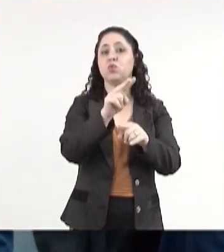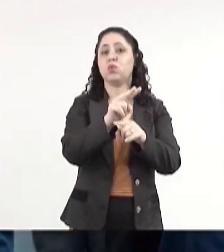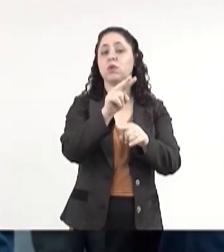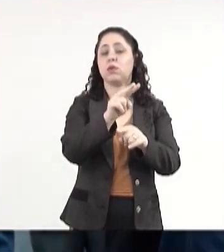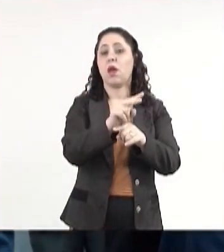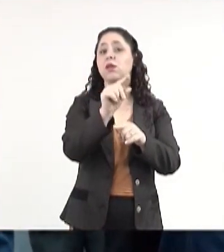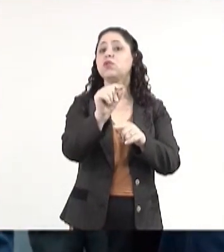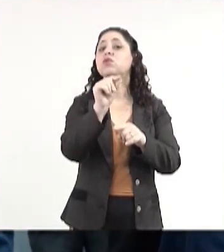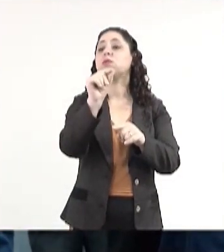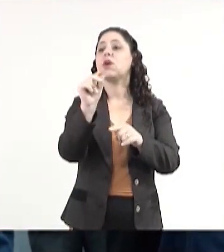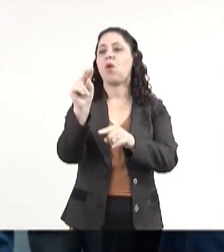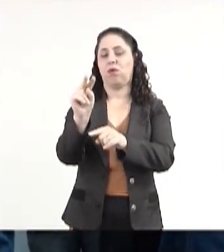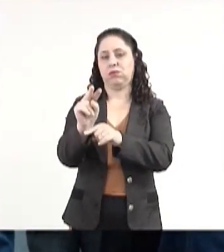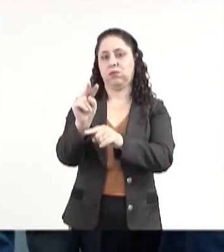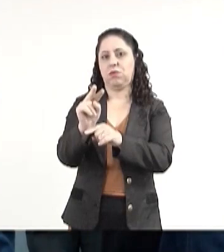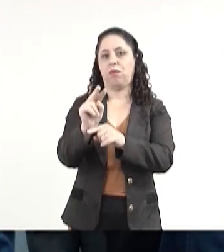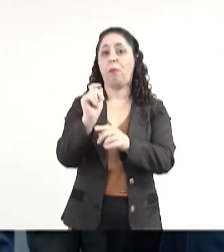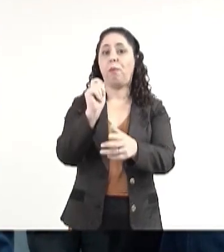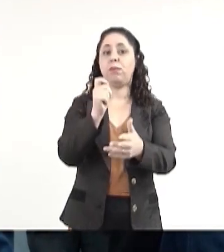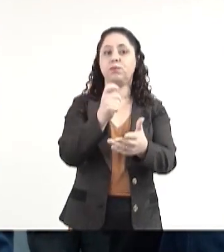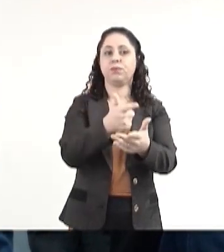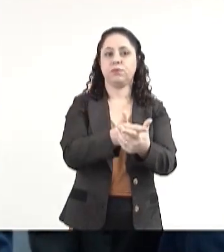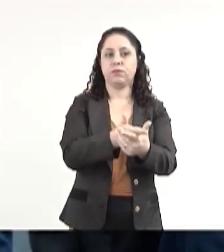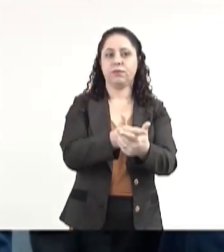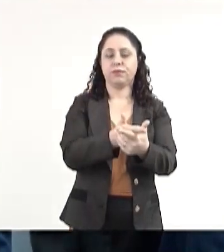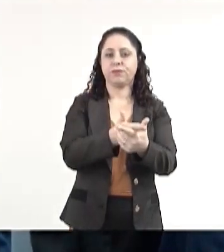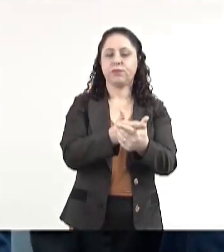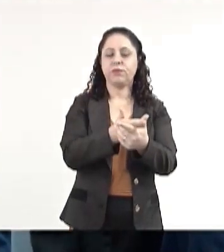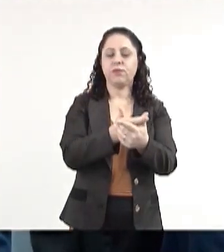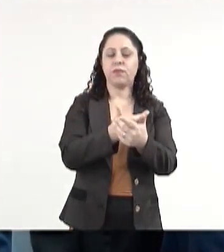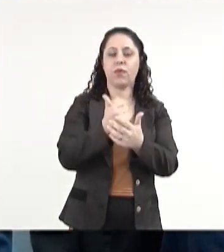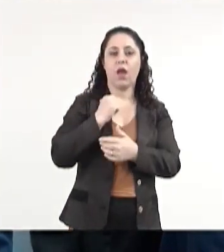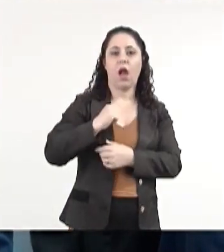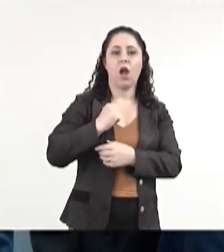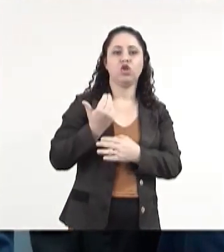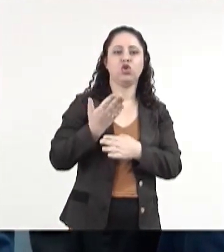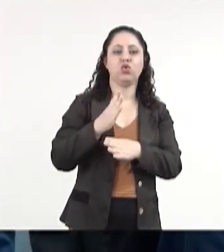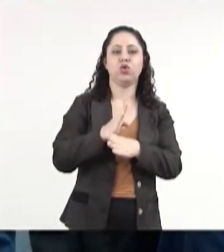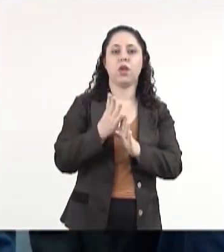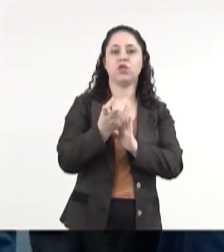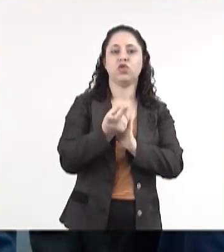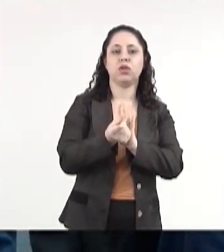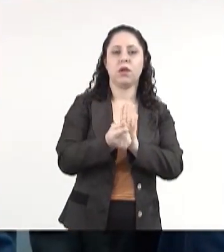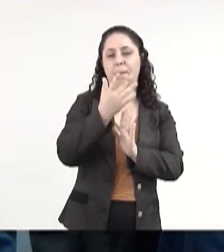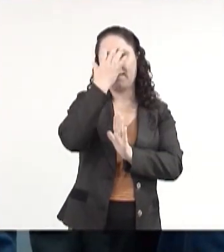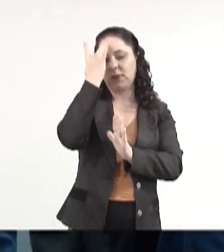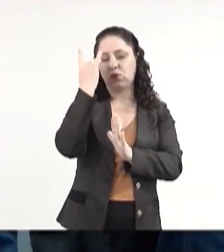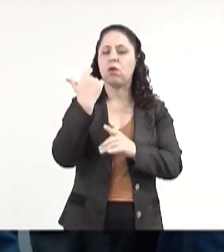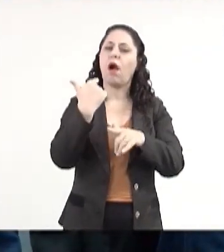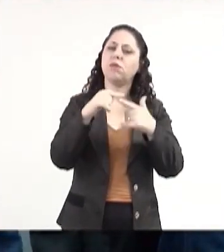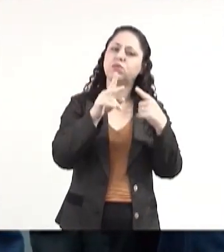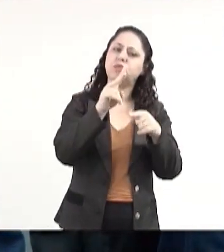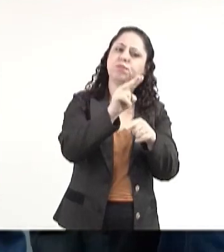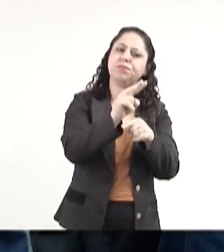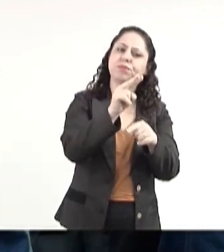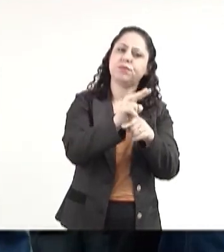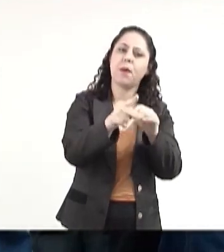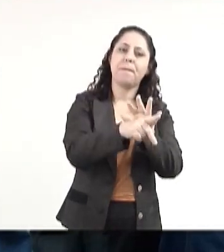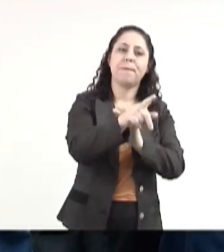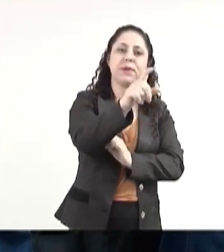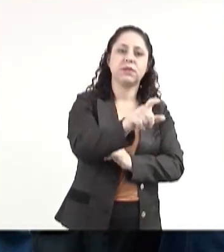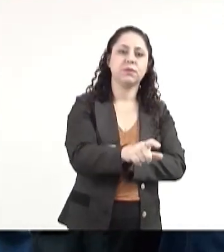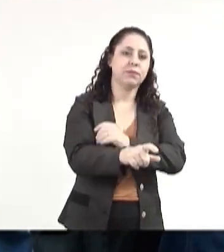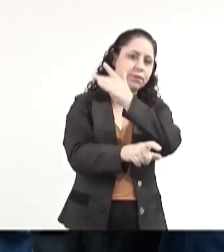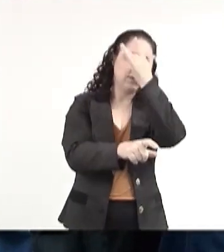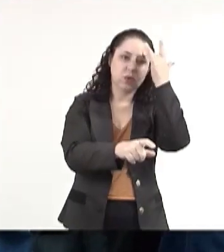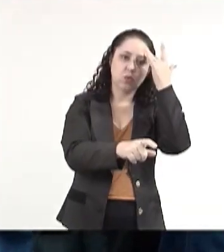Cuidar de Quem Cuida, para pagar um auxílio àquelas pessoas que se dedicam ao cuidado de uma